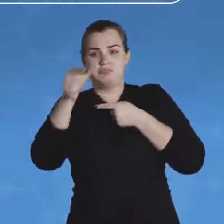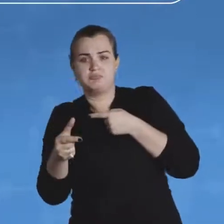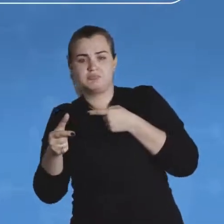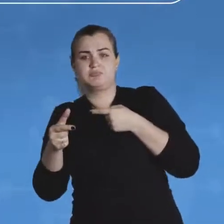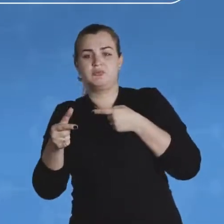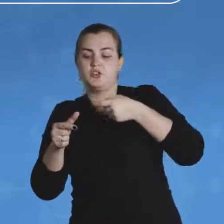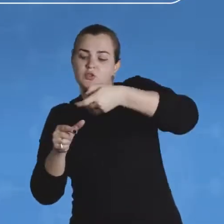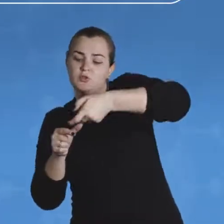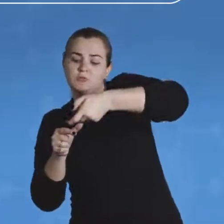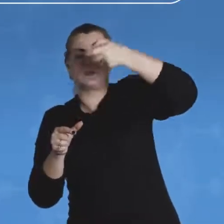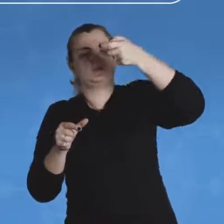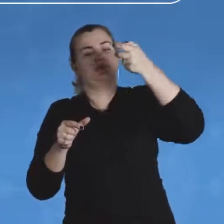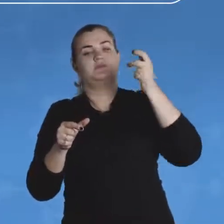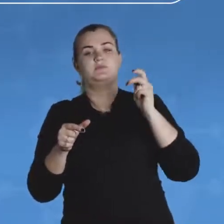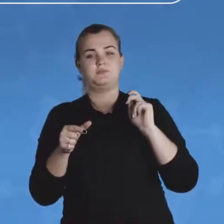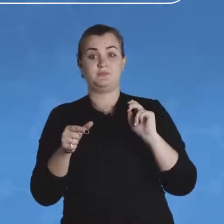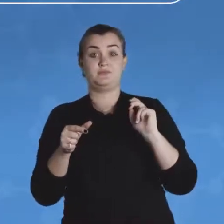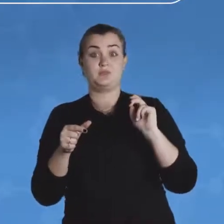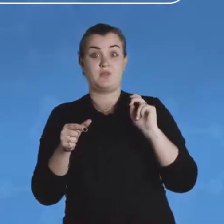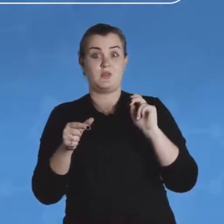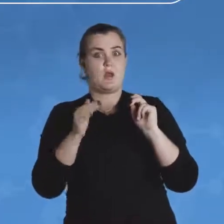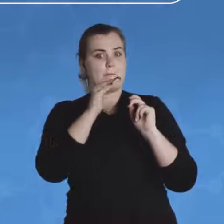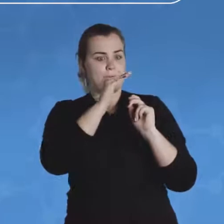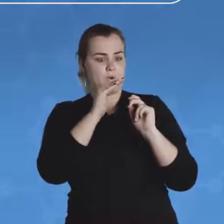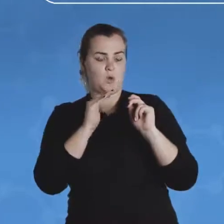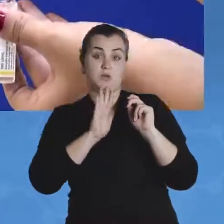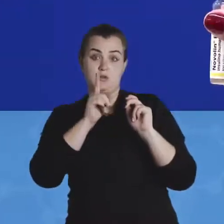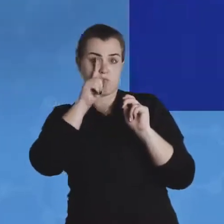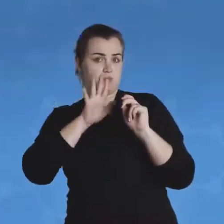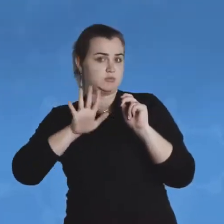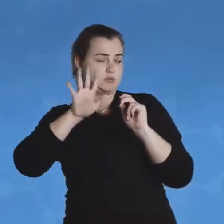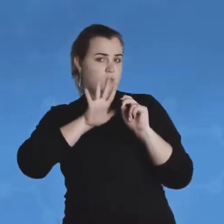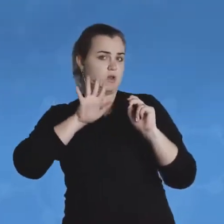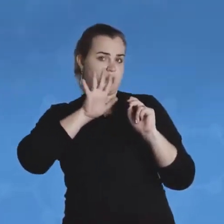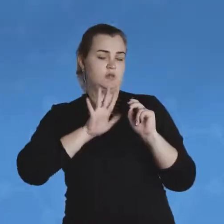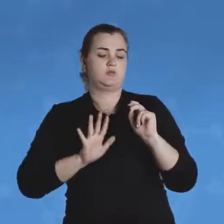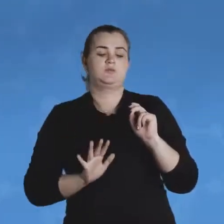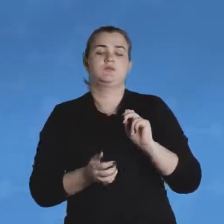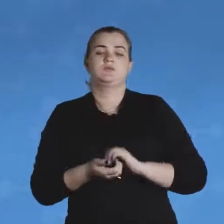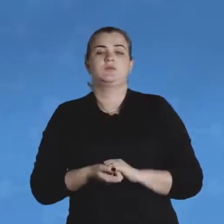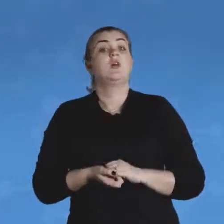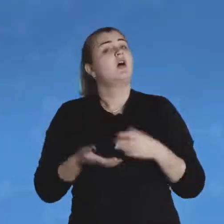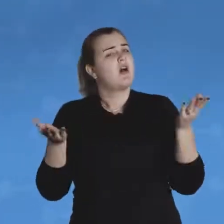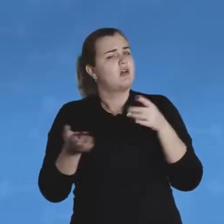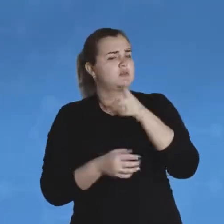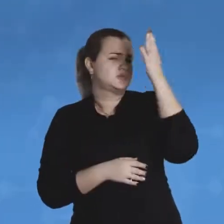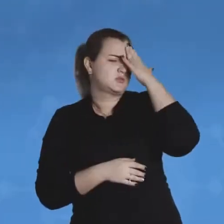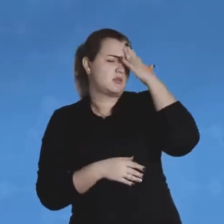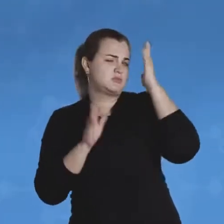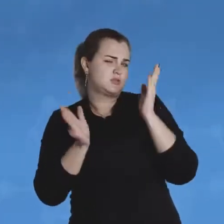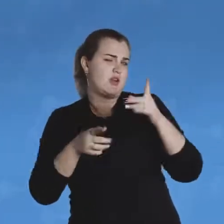e remover a agulha do frasco, protegendo-a até o momento da aplicação. Agora que você já conhece